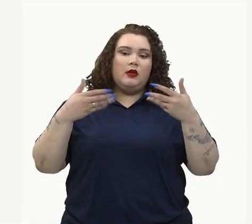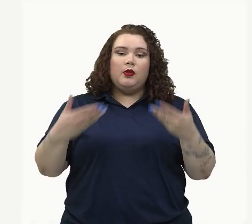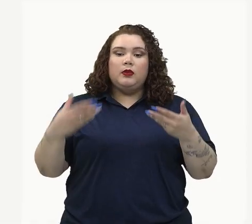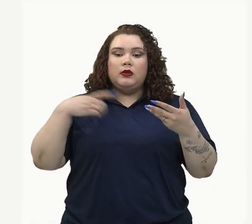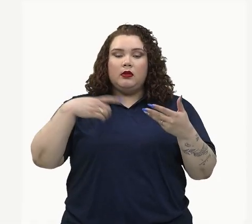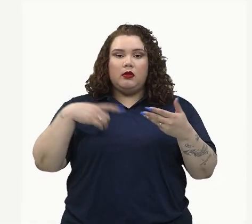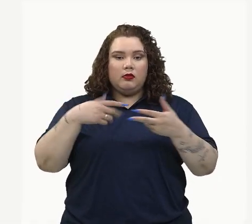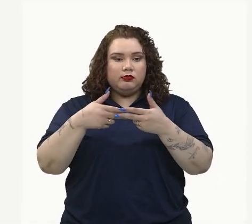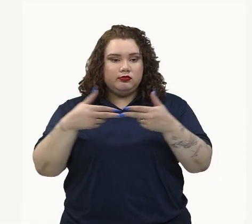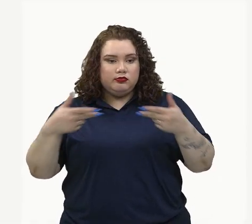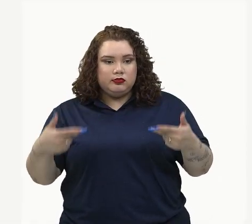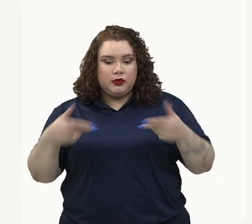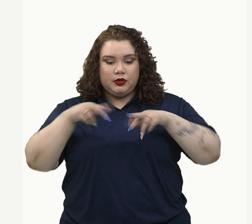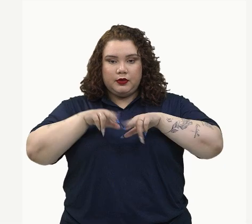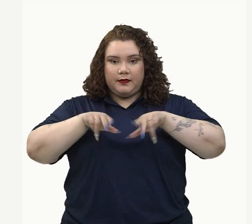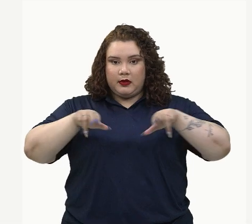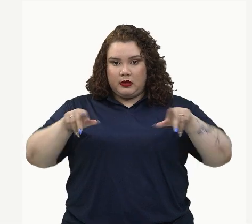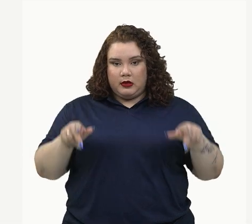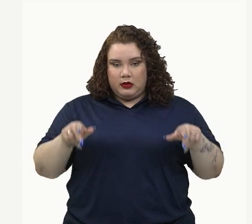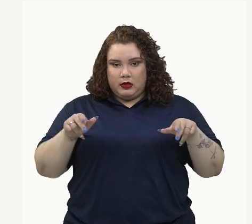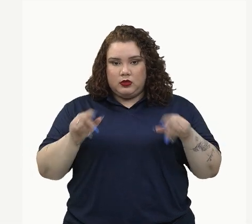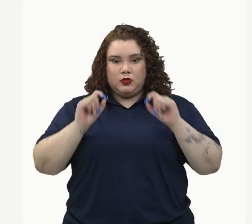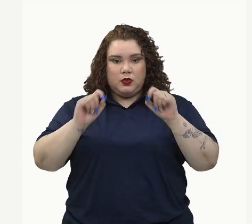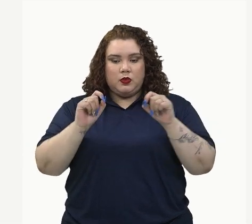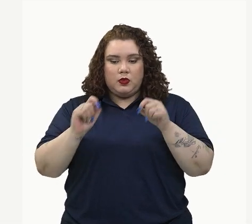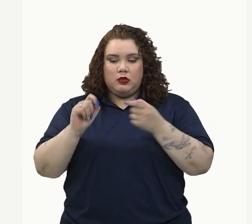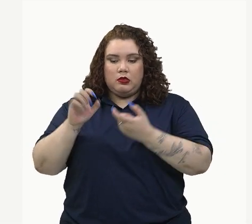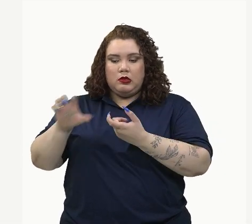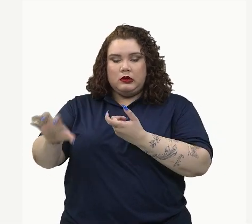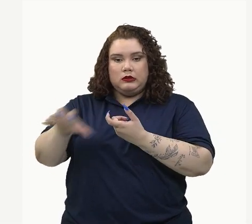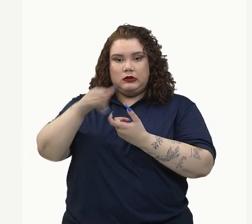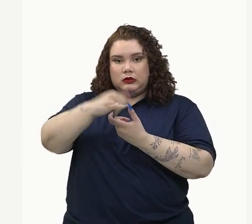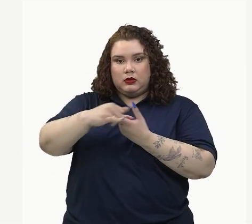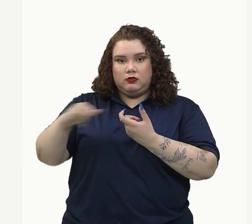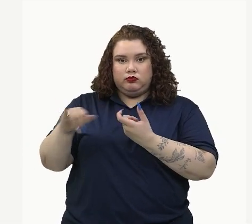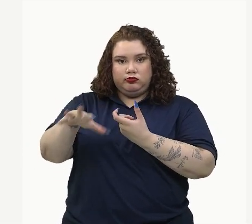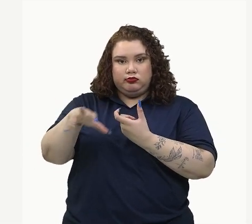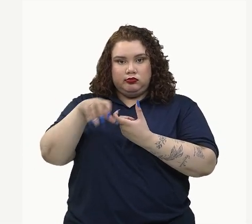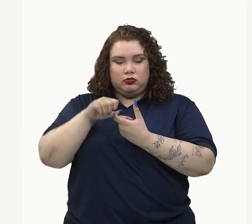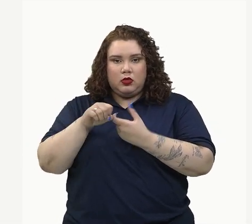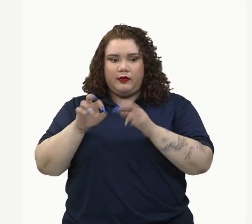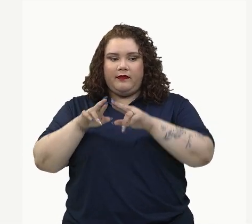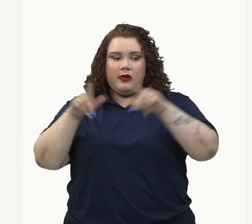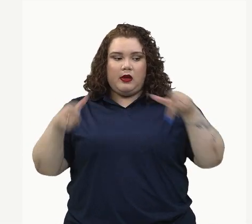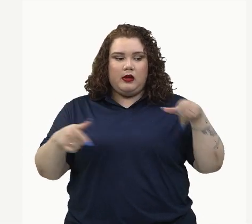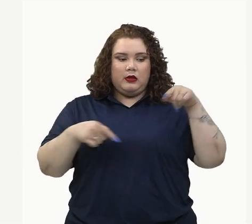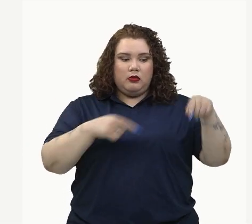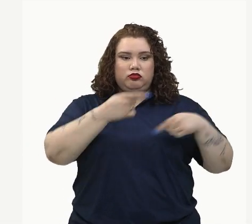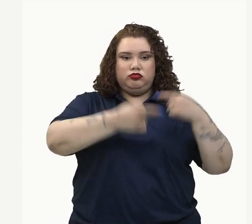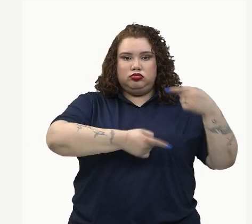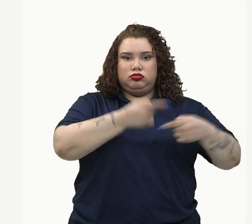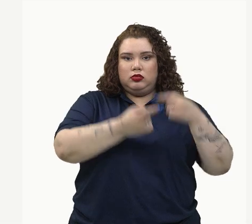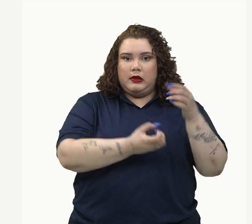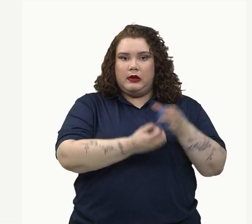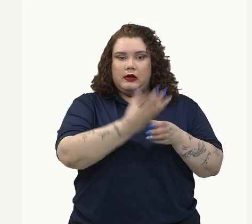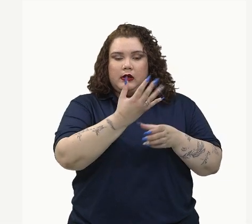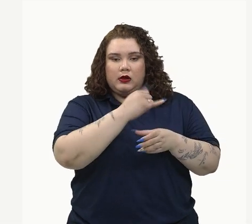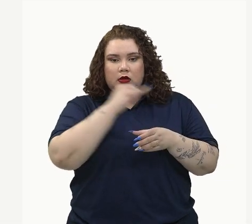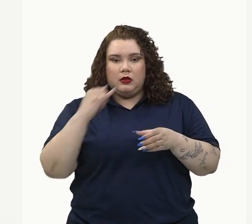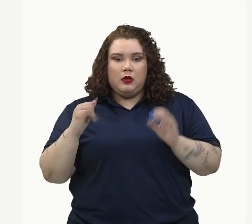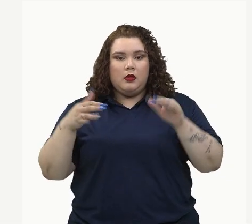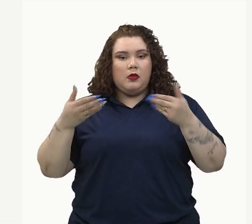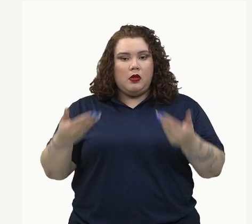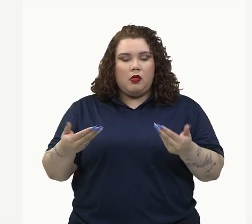os receptores dos geradores nos esquemas dos circuitos elétricos é o sentido